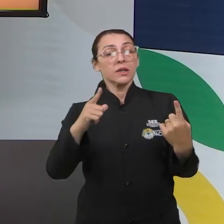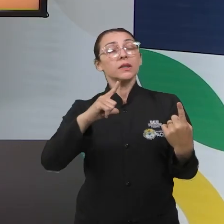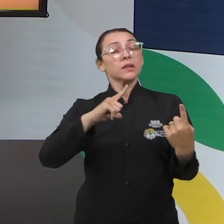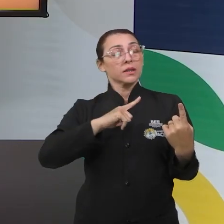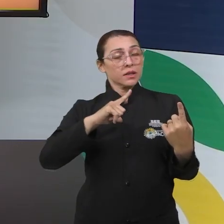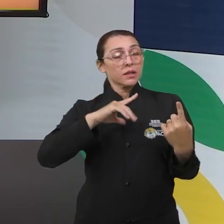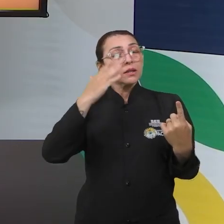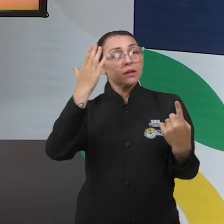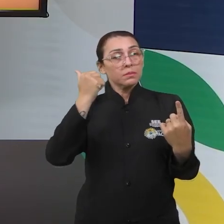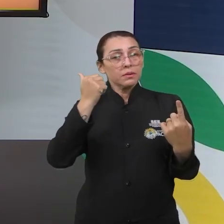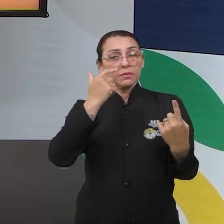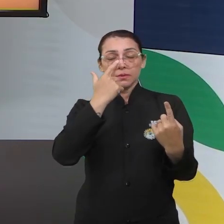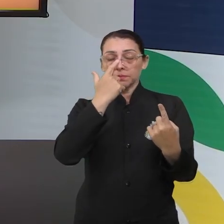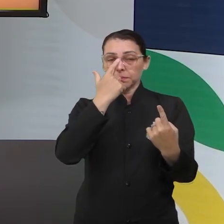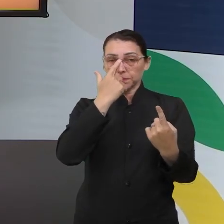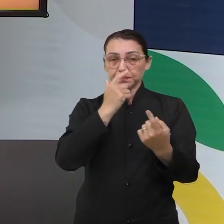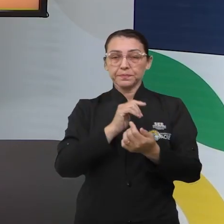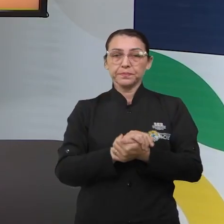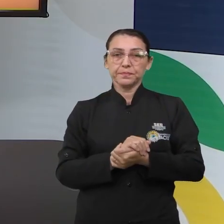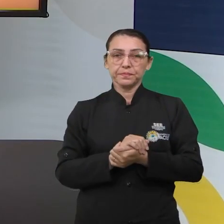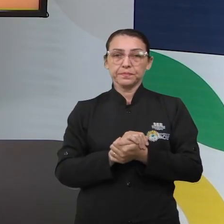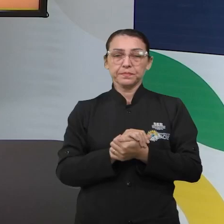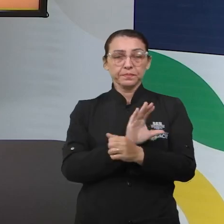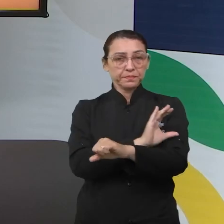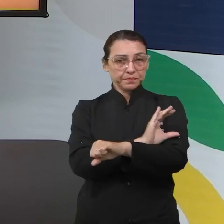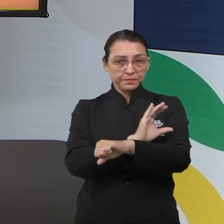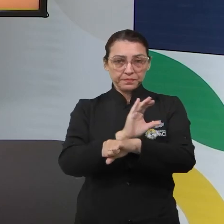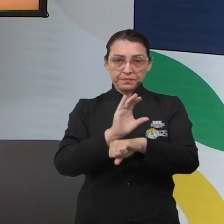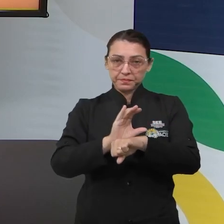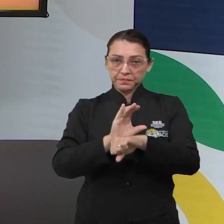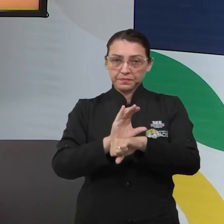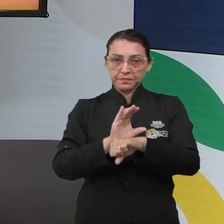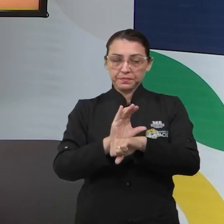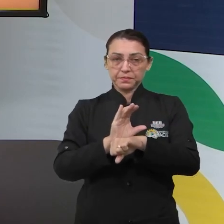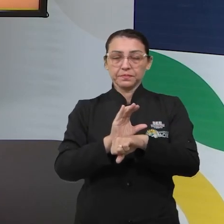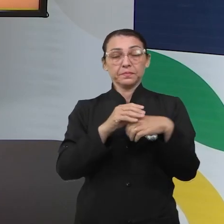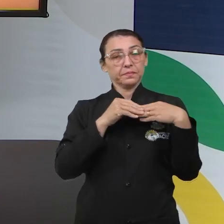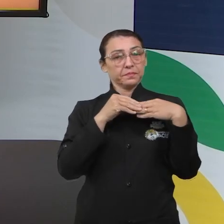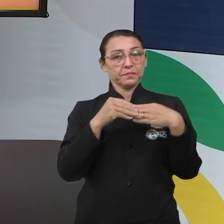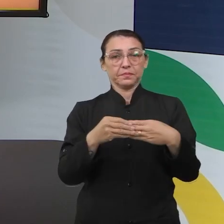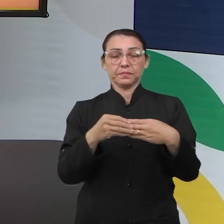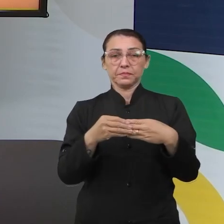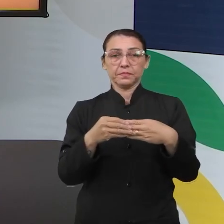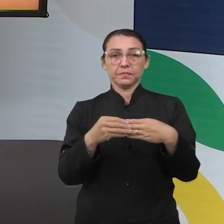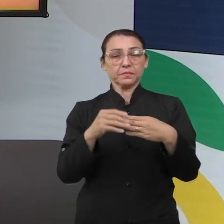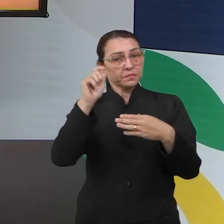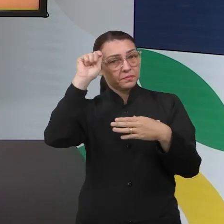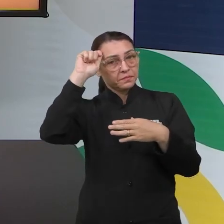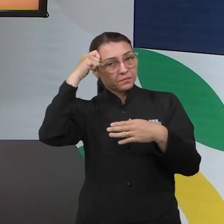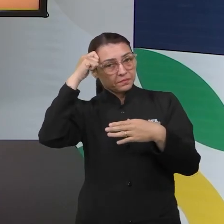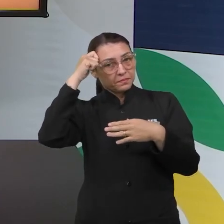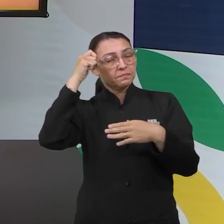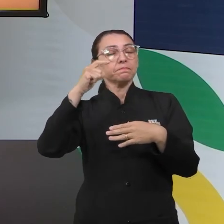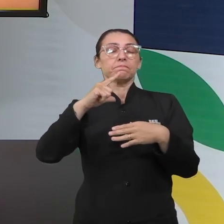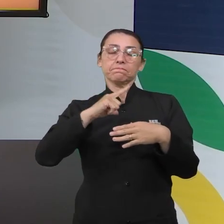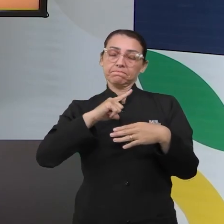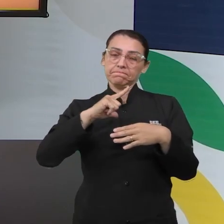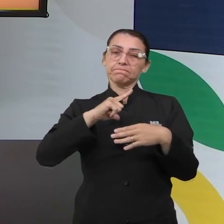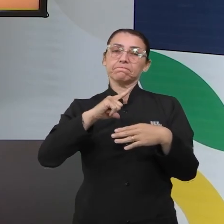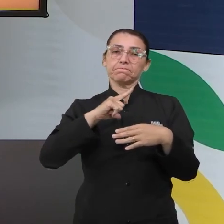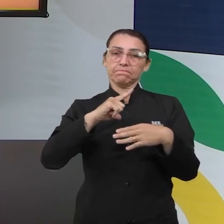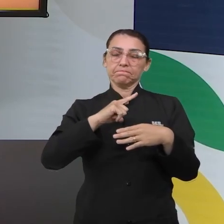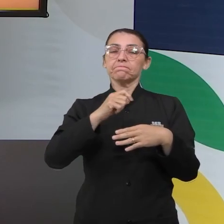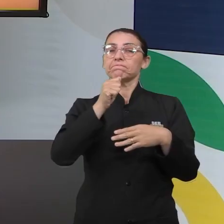nós sabemos que existe, né? As culturas africanas que vieram dos negros, elas são de alguma